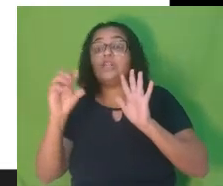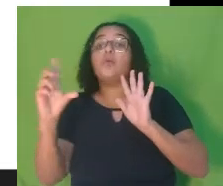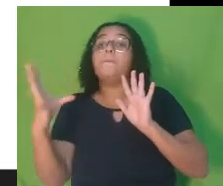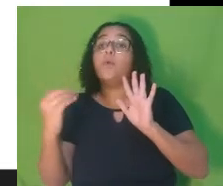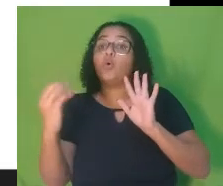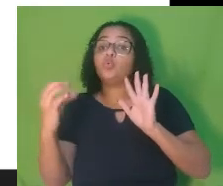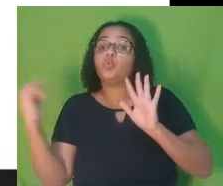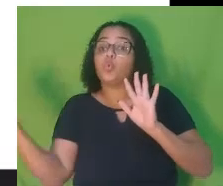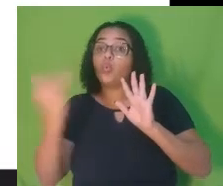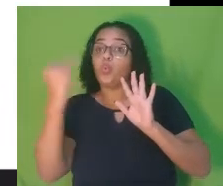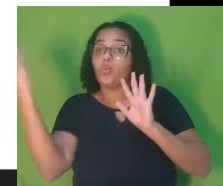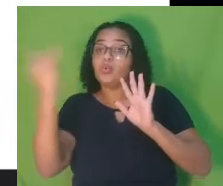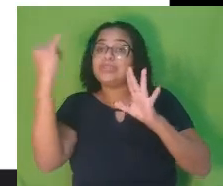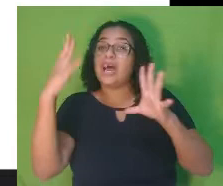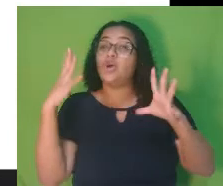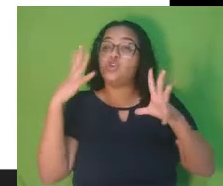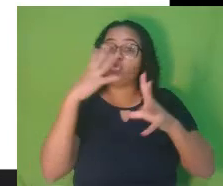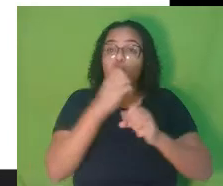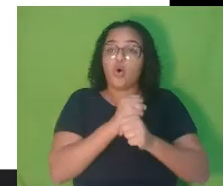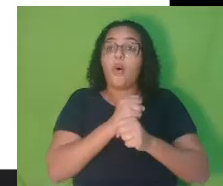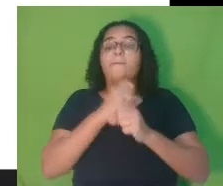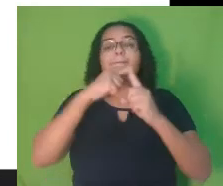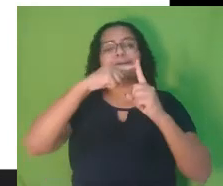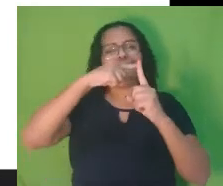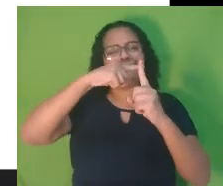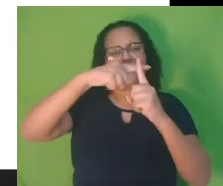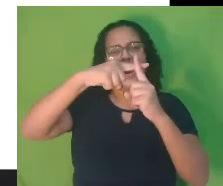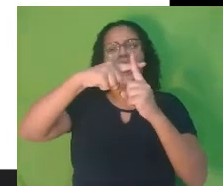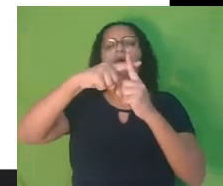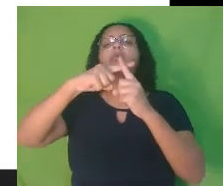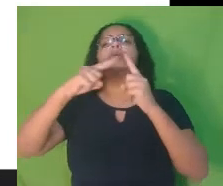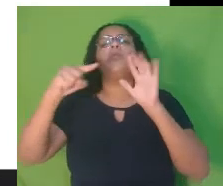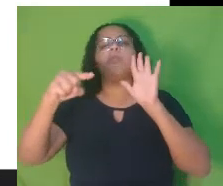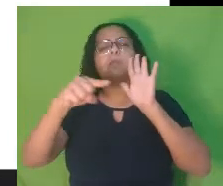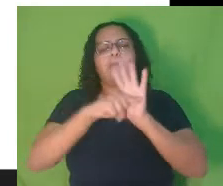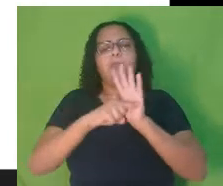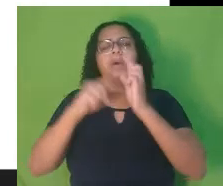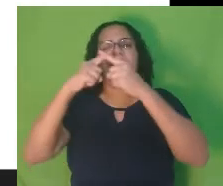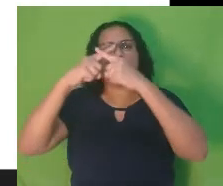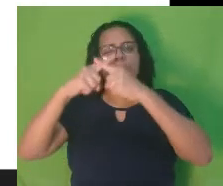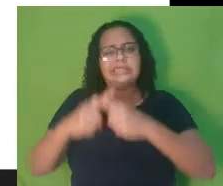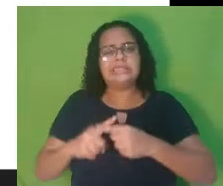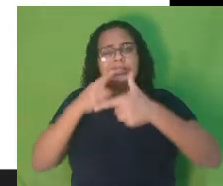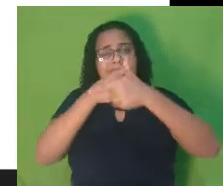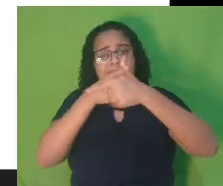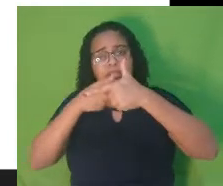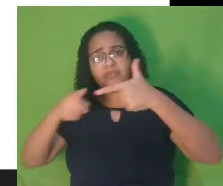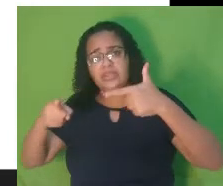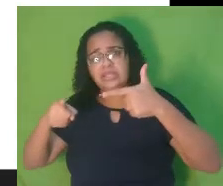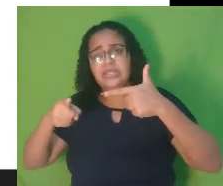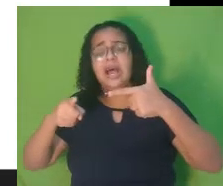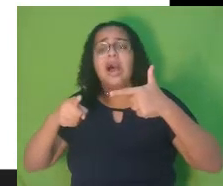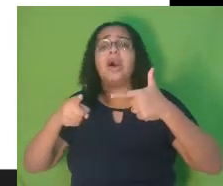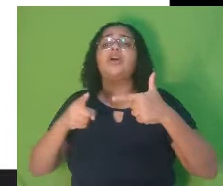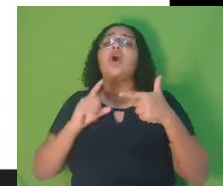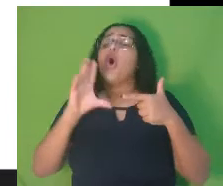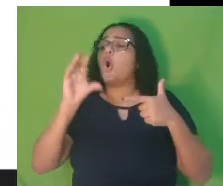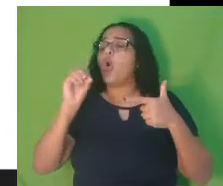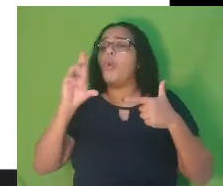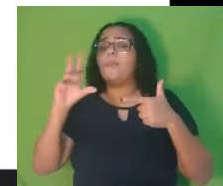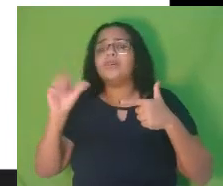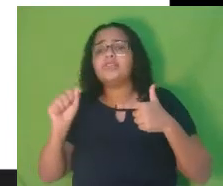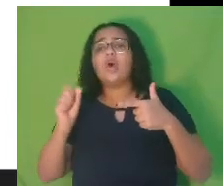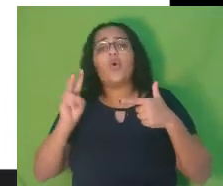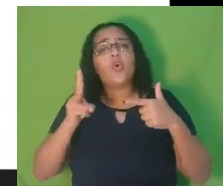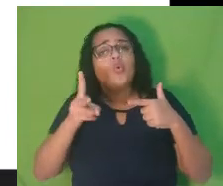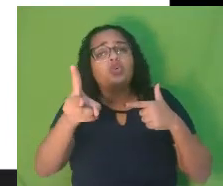é que sempre que você pegar somas, subtrações, multiplicações, divisões e